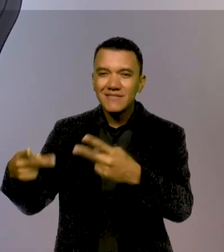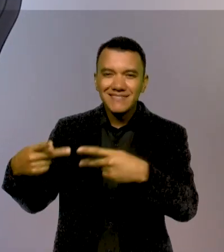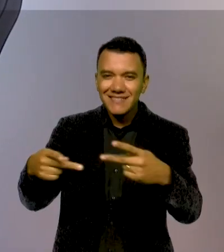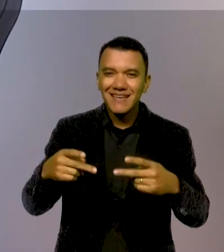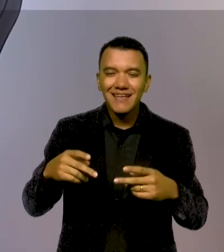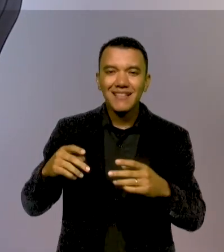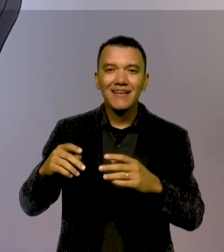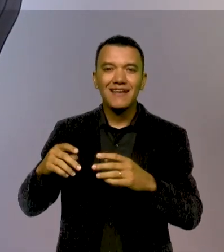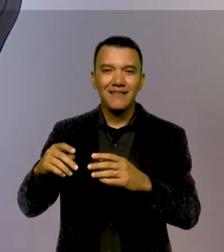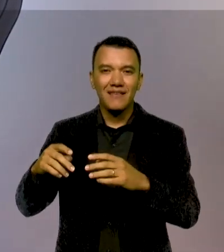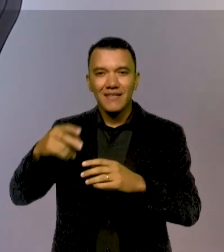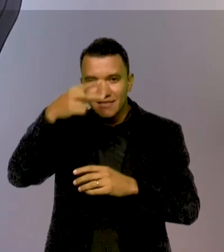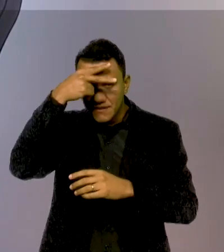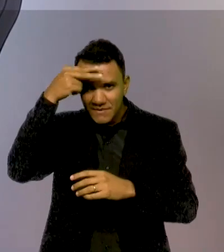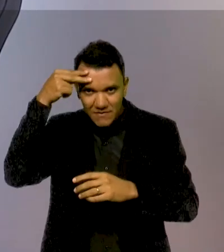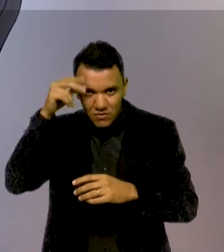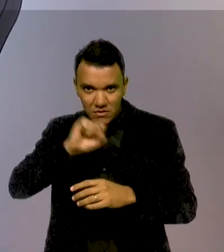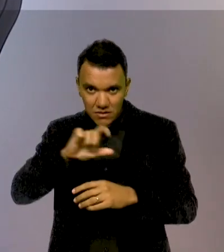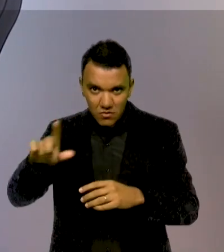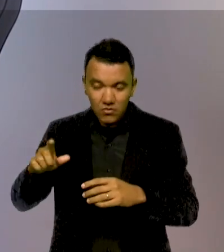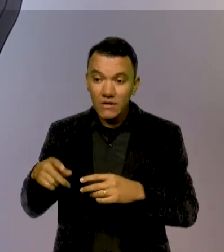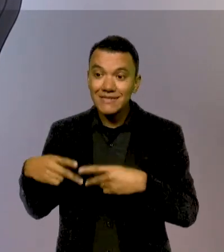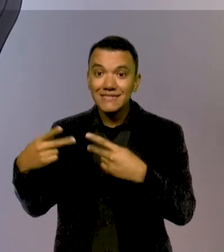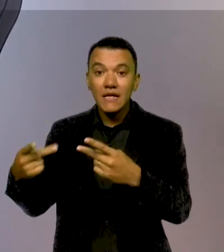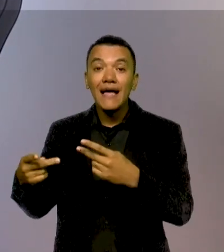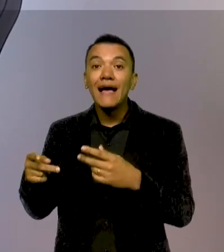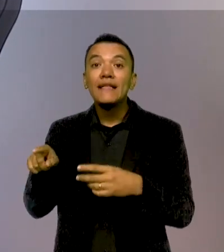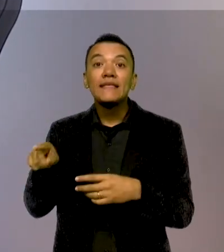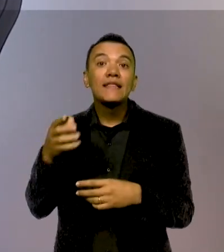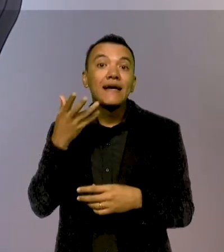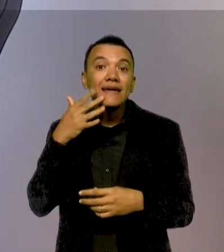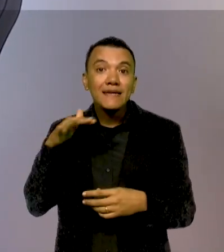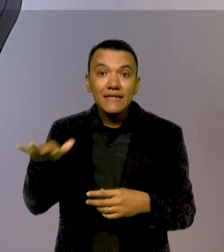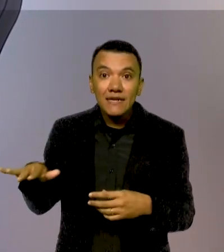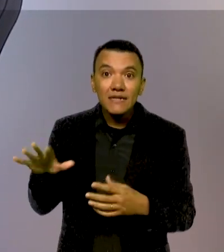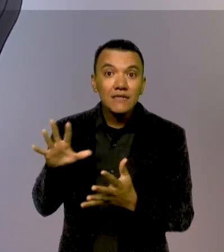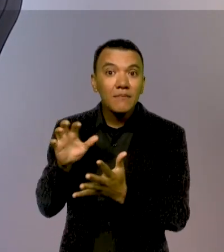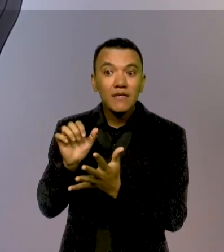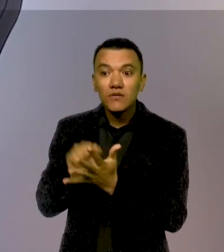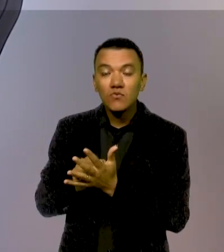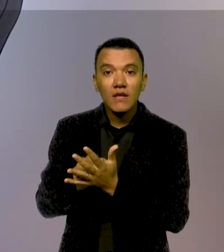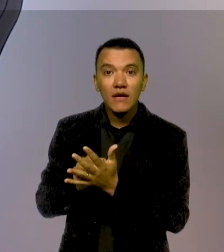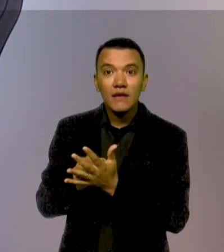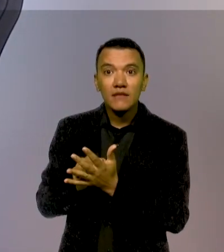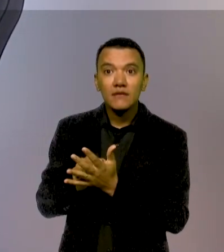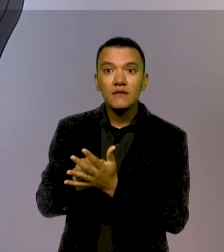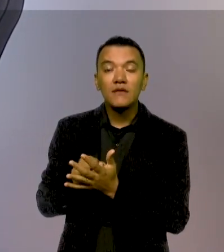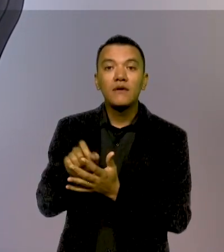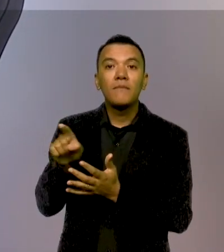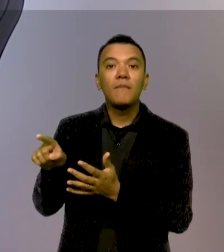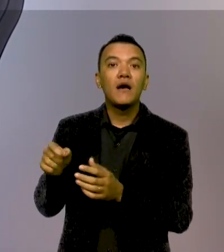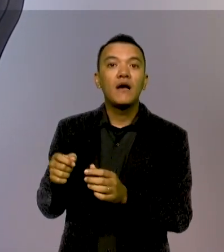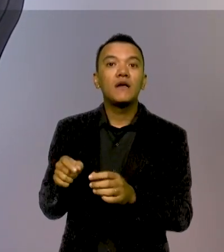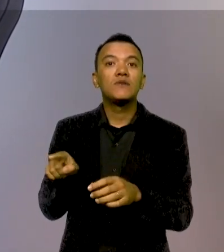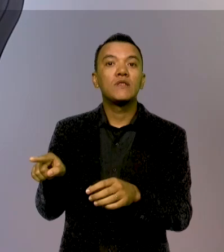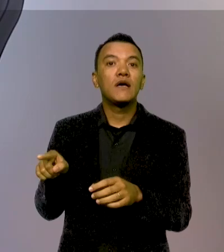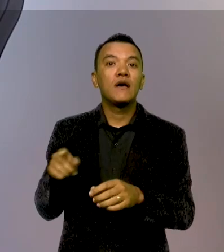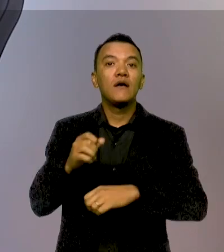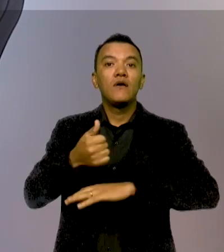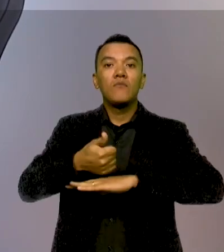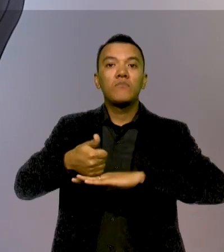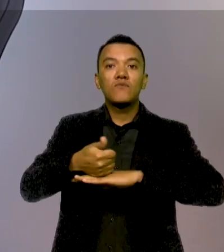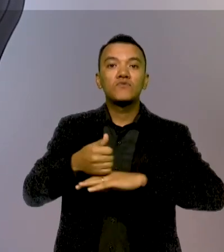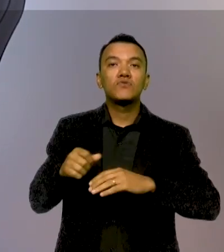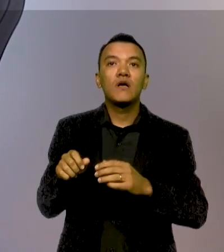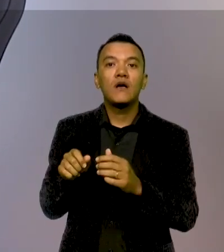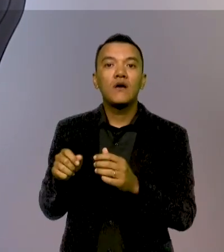Luís, algumas crianças que estão matriculadas em escola que ainda não possuem o acompanhamento adequado,